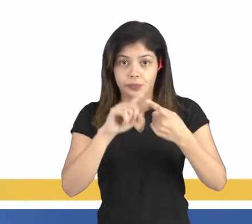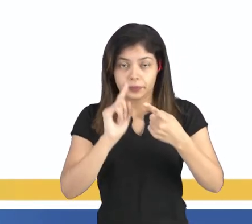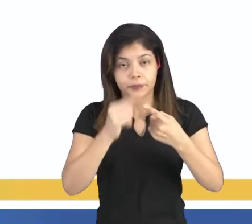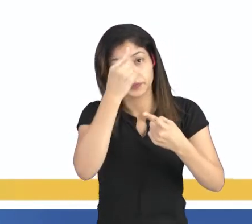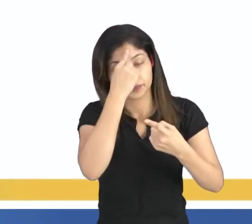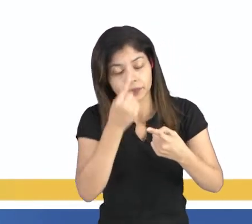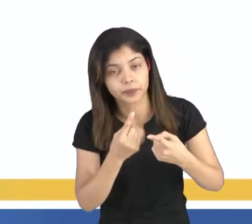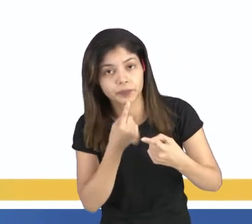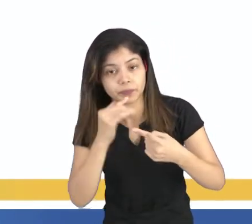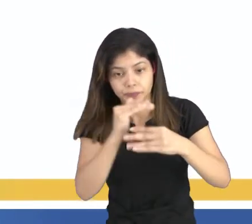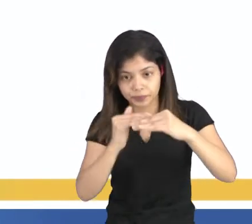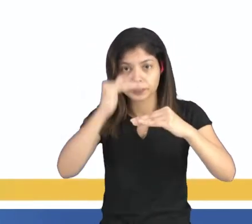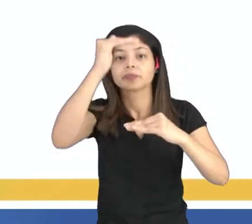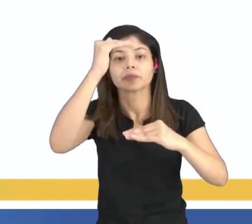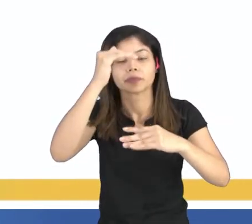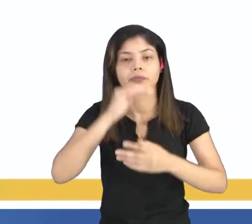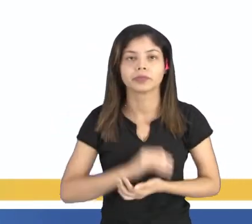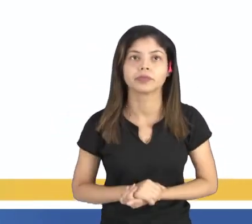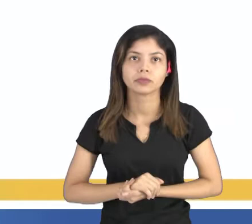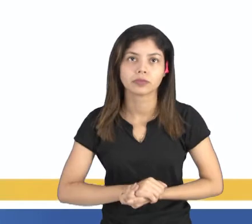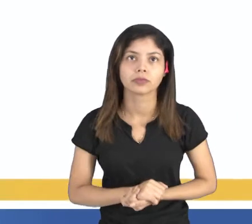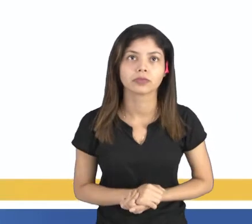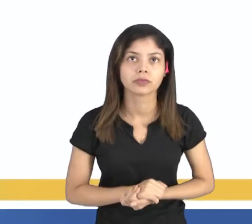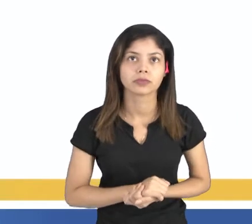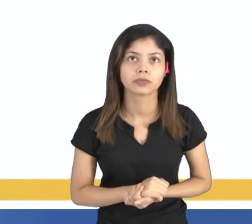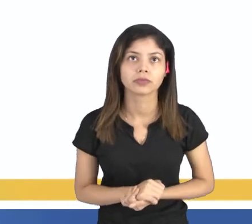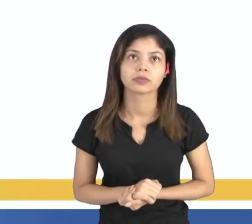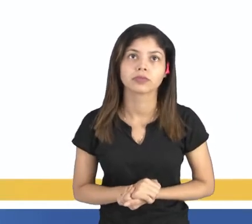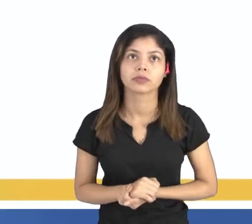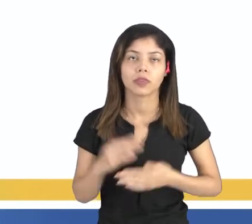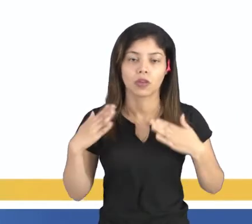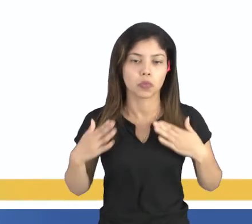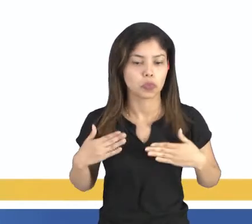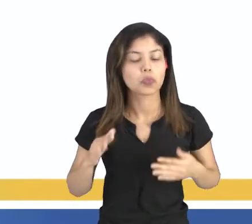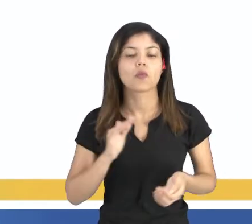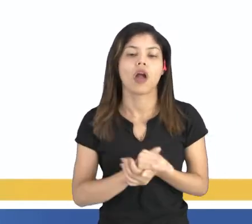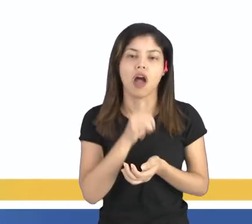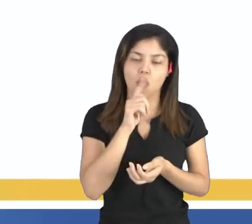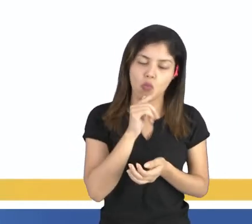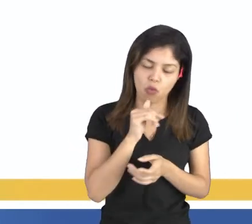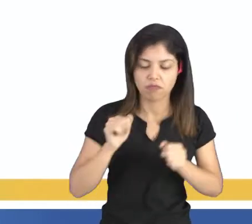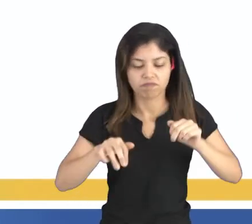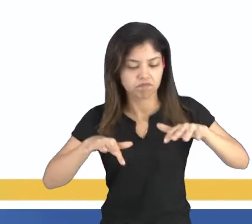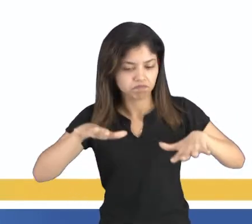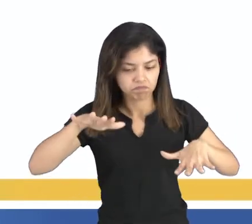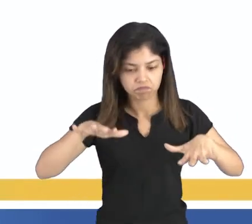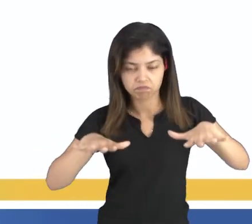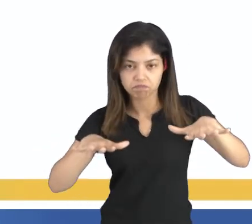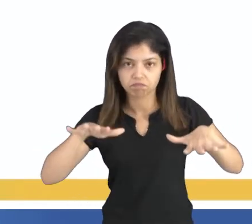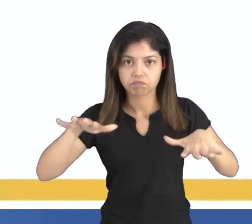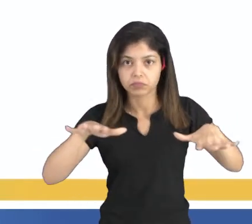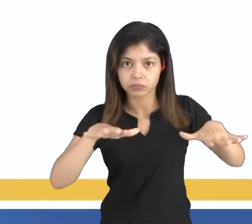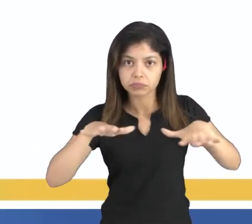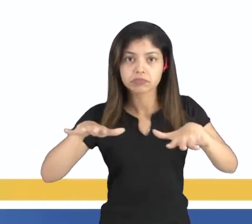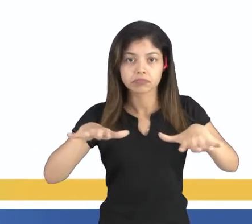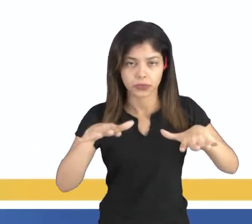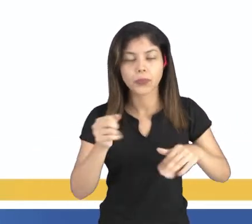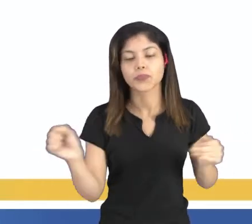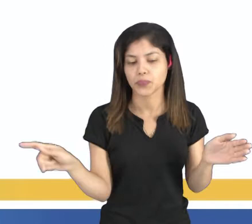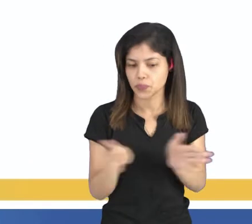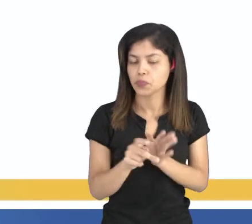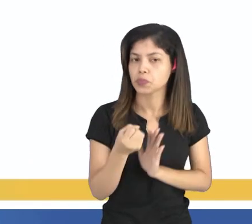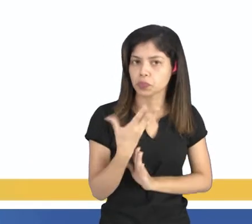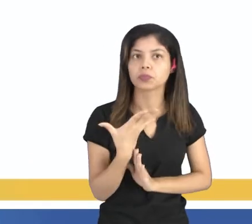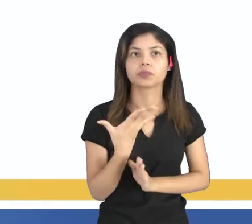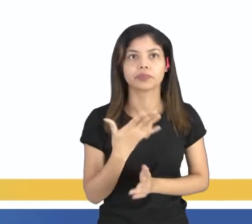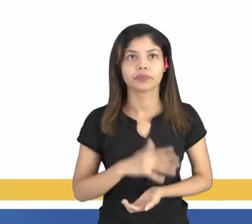primeira imagem, na parte superior, você tem um corpo de água equilibrado, onde tem quantidade equilibrada de